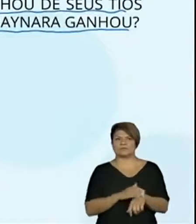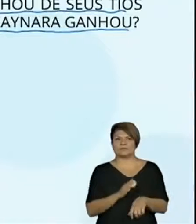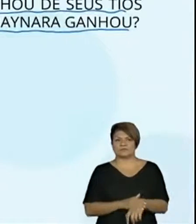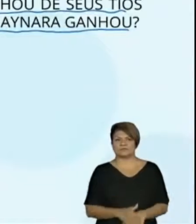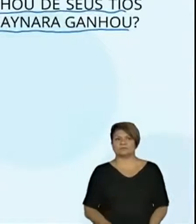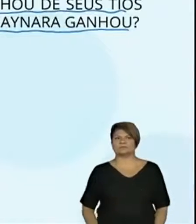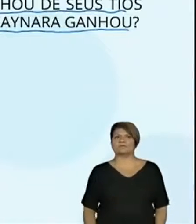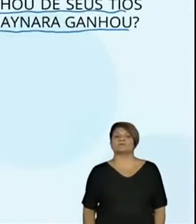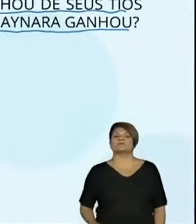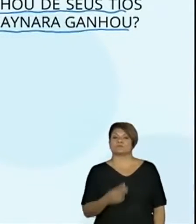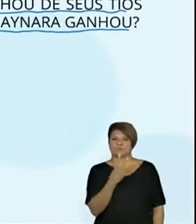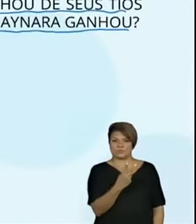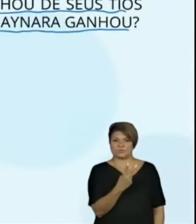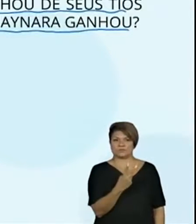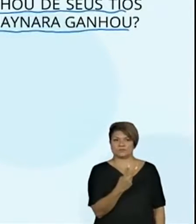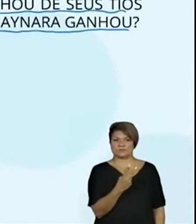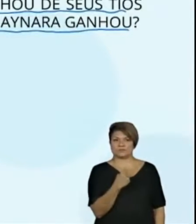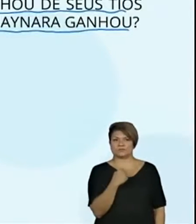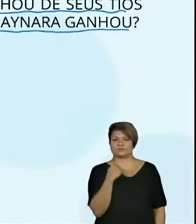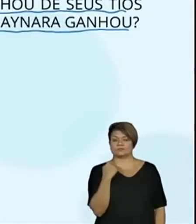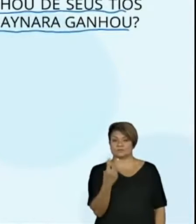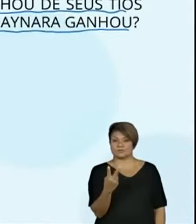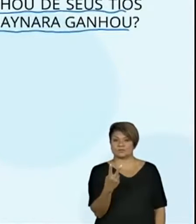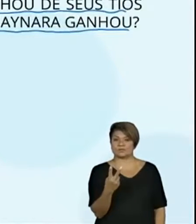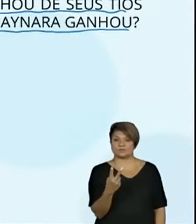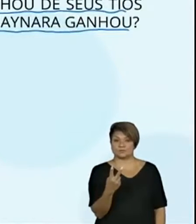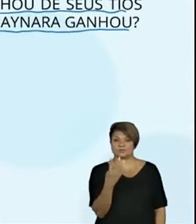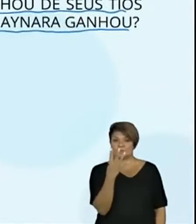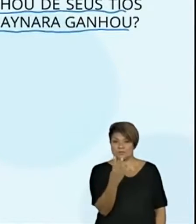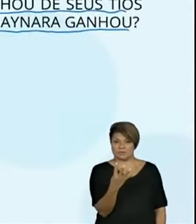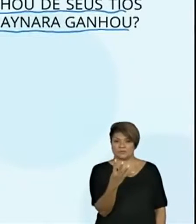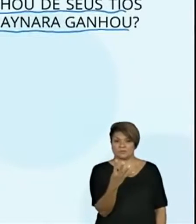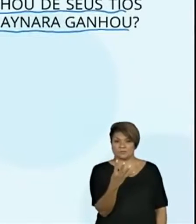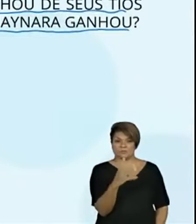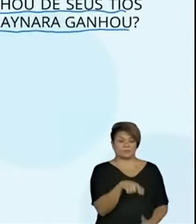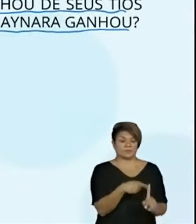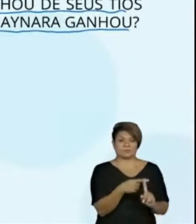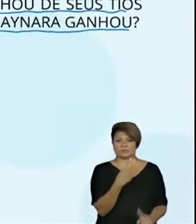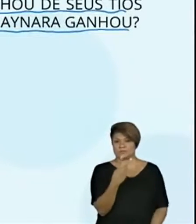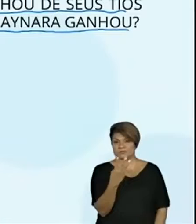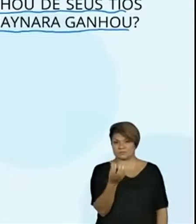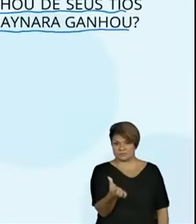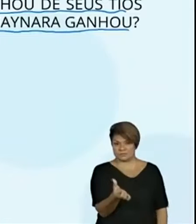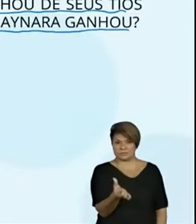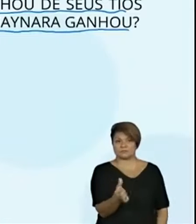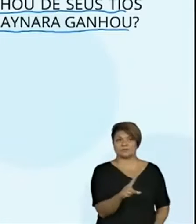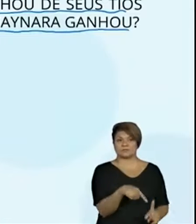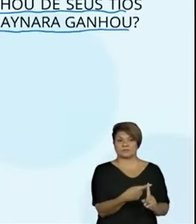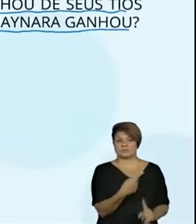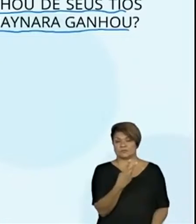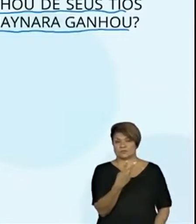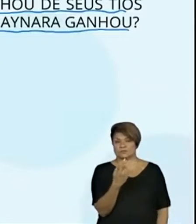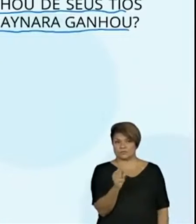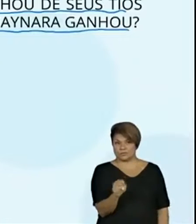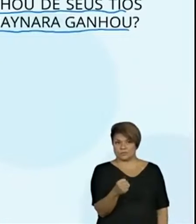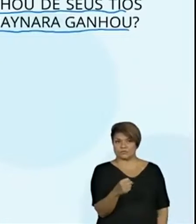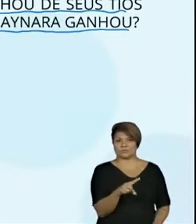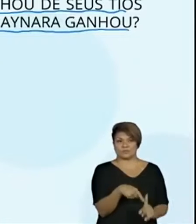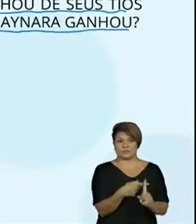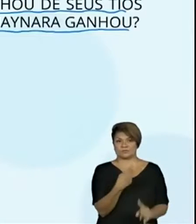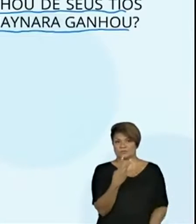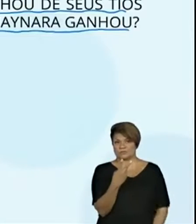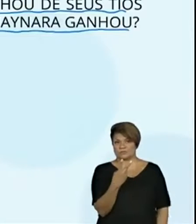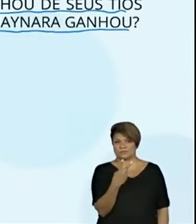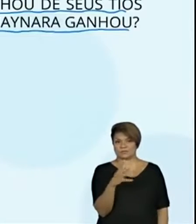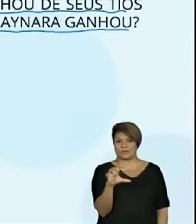forma, dois... Mais 2. 4. 4. Mais 2. 6. Mais 2. 8.